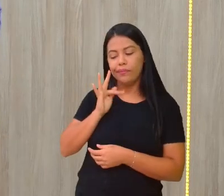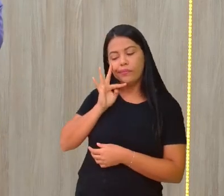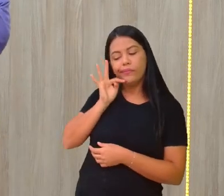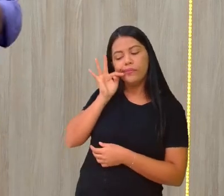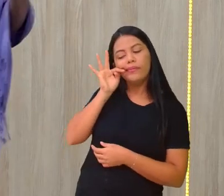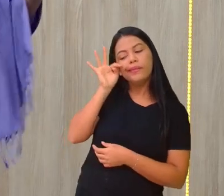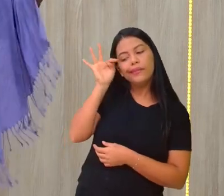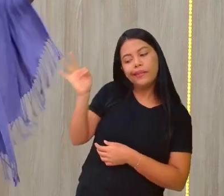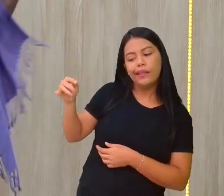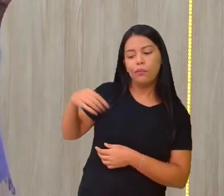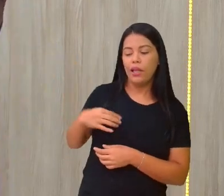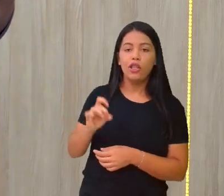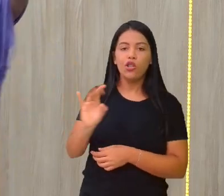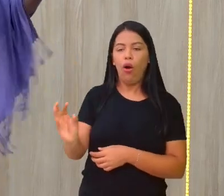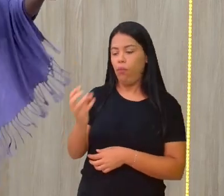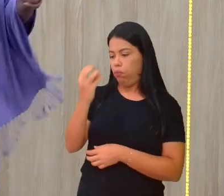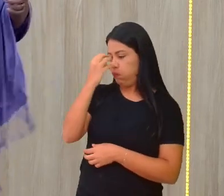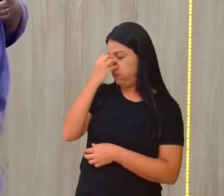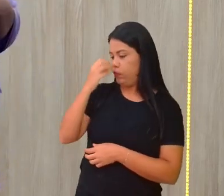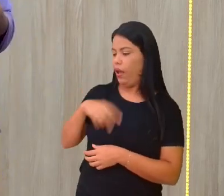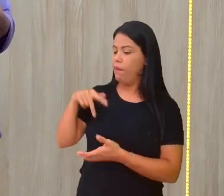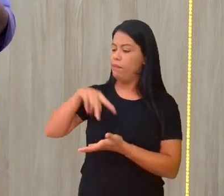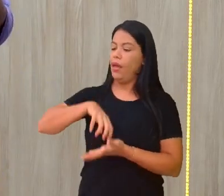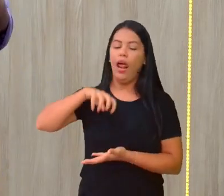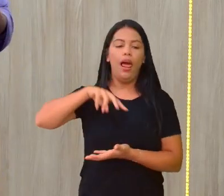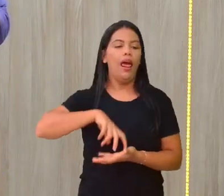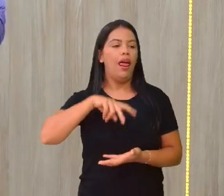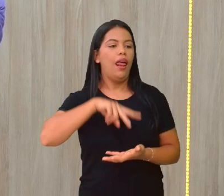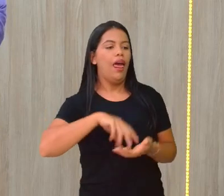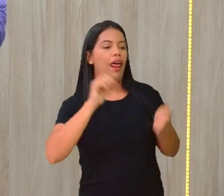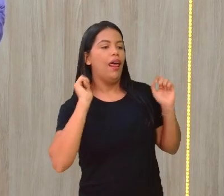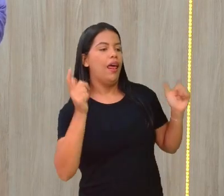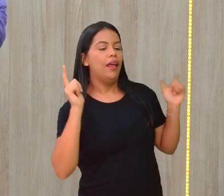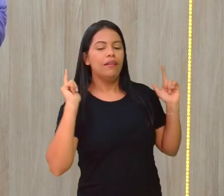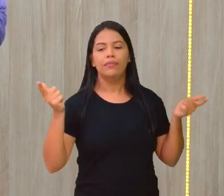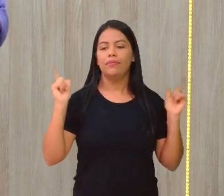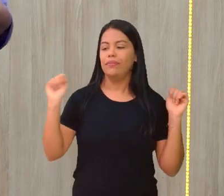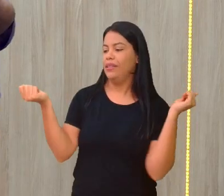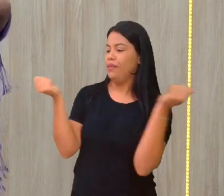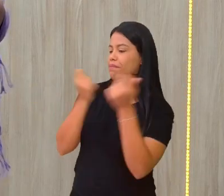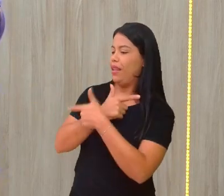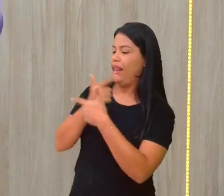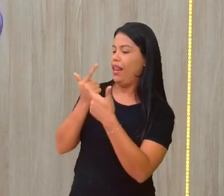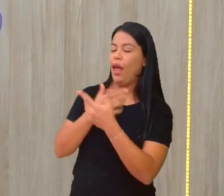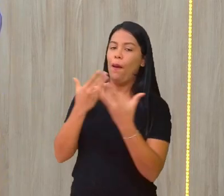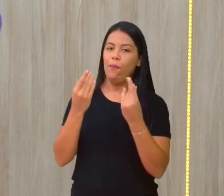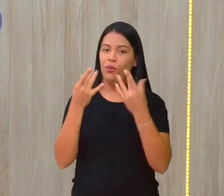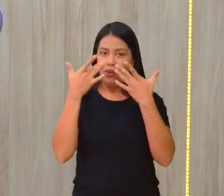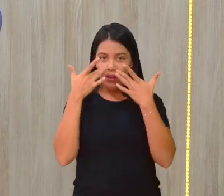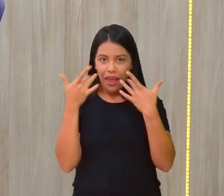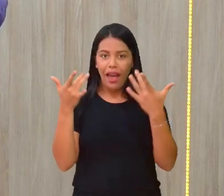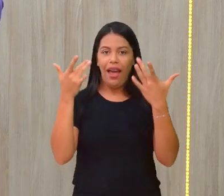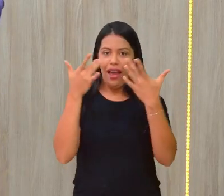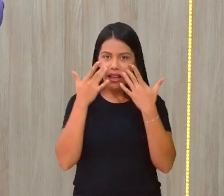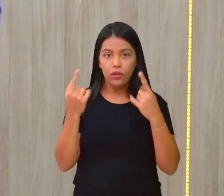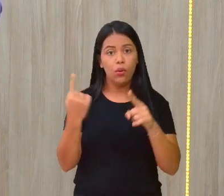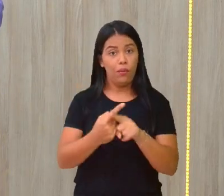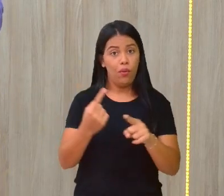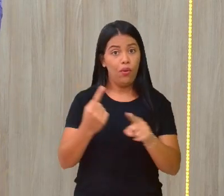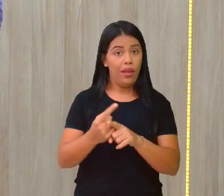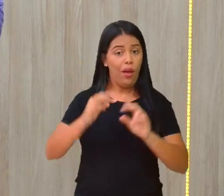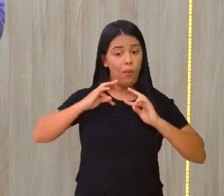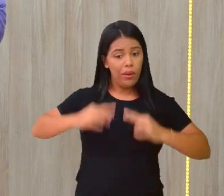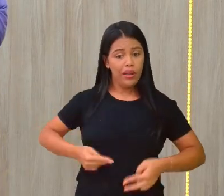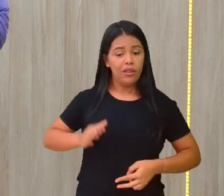sai pela rua lá, fazendo de forma bem teatral. Porque o ser humano, ele tem a